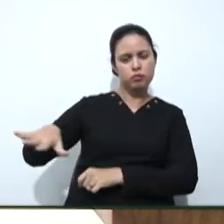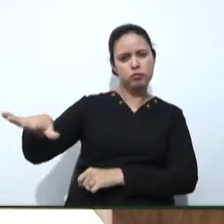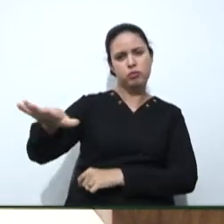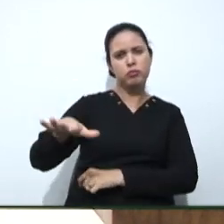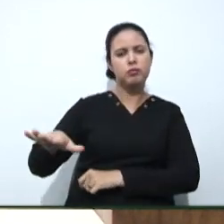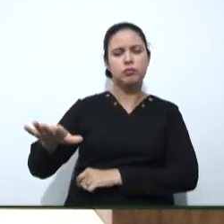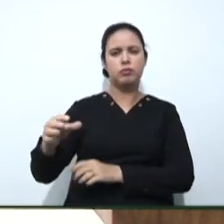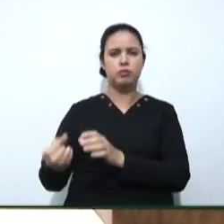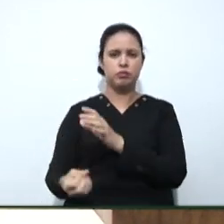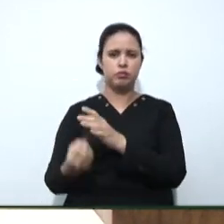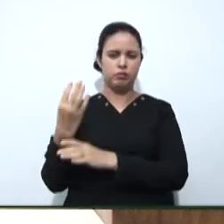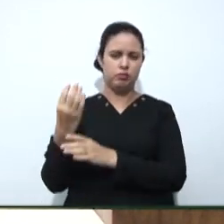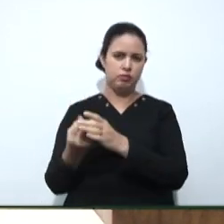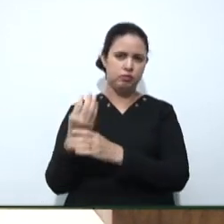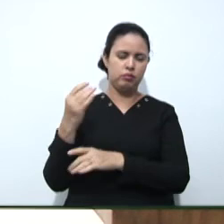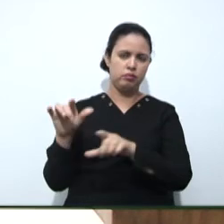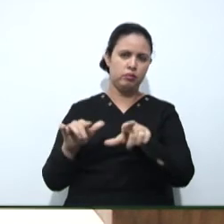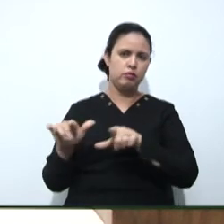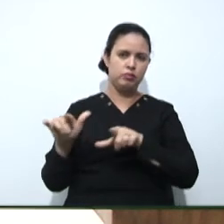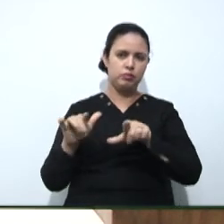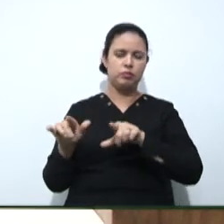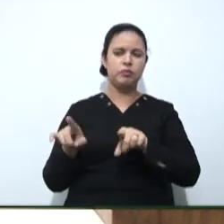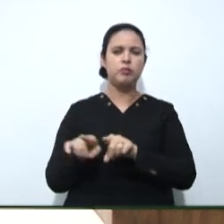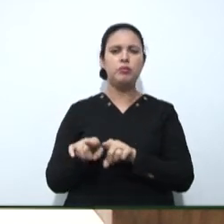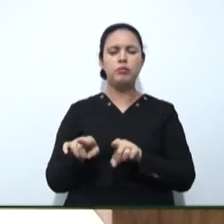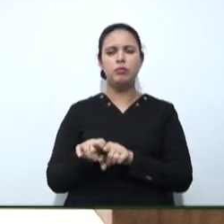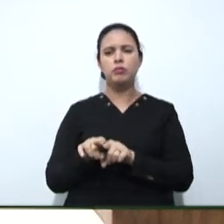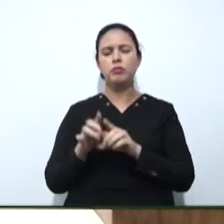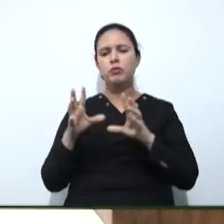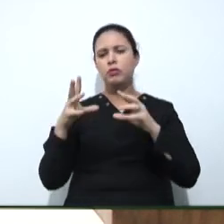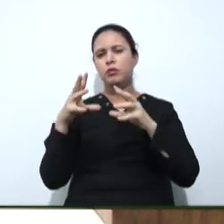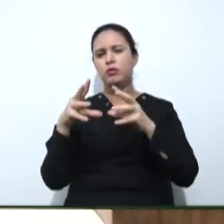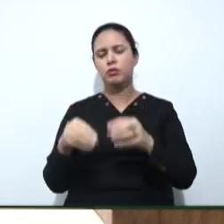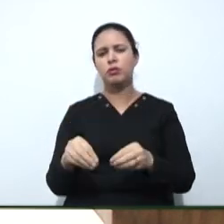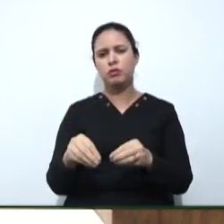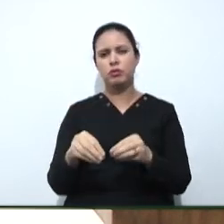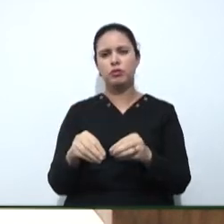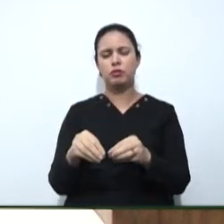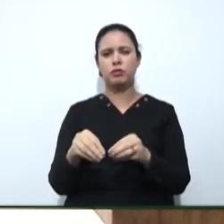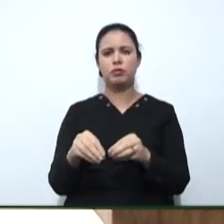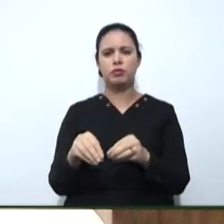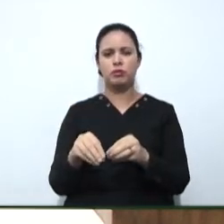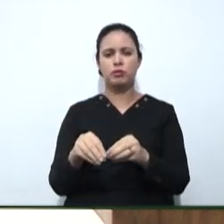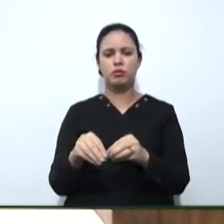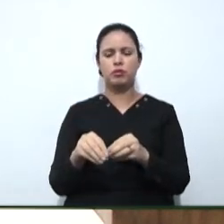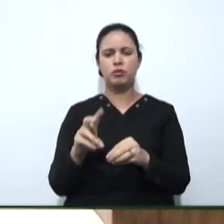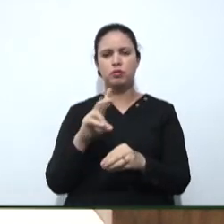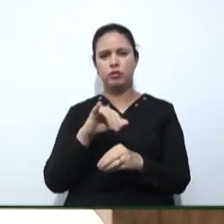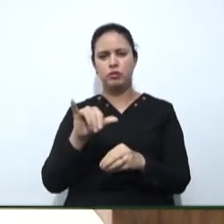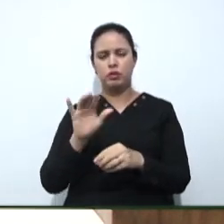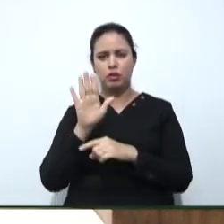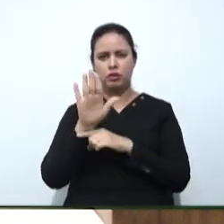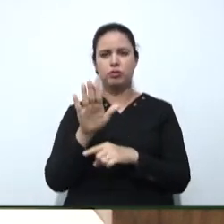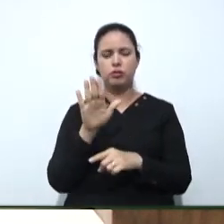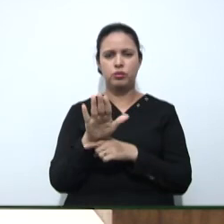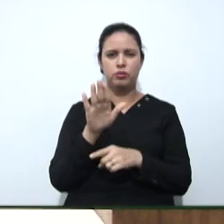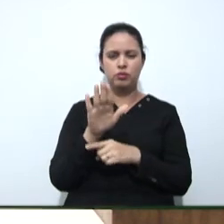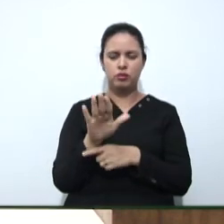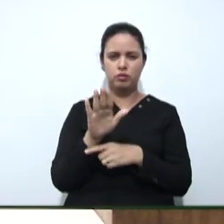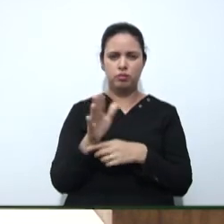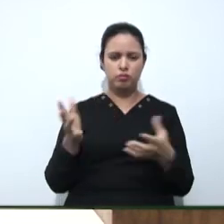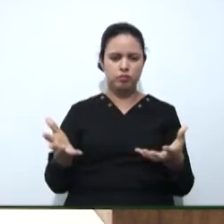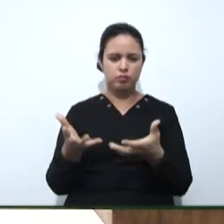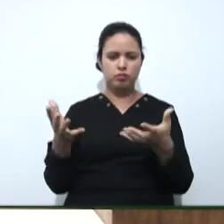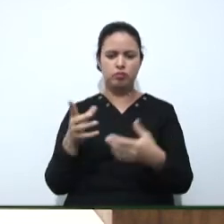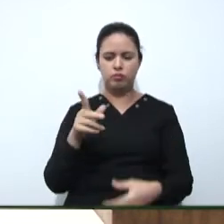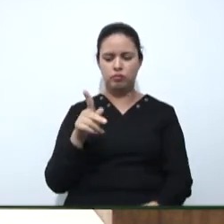Na produção especificamente, não é? Então, em todos os sentidos. E o que vai auxiliar para alimentar o